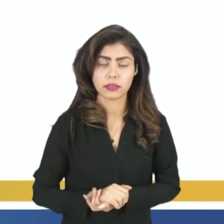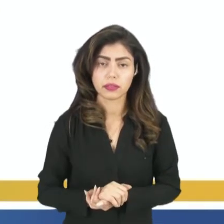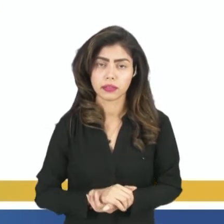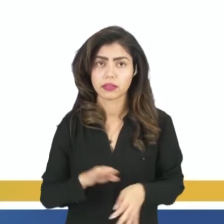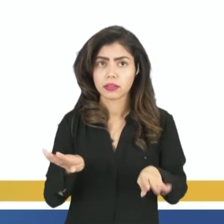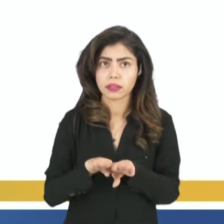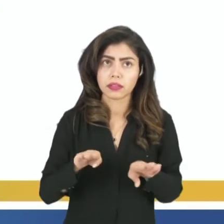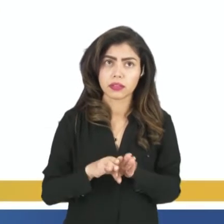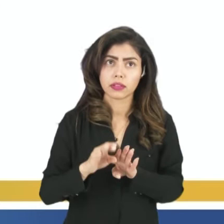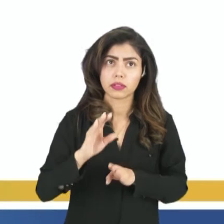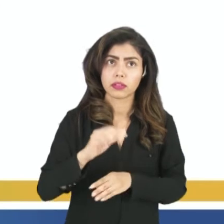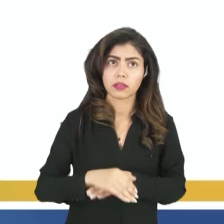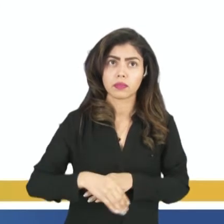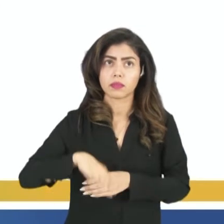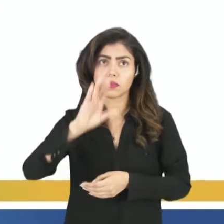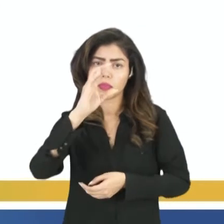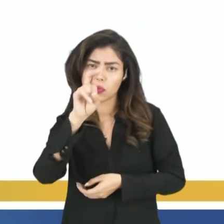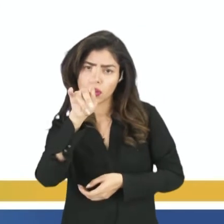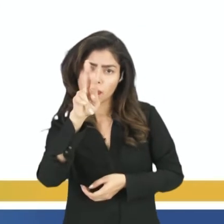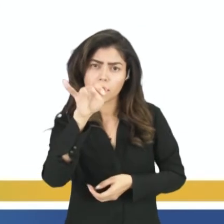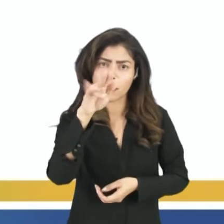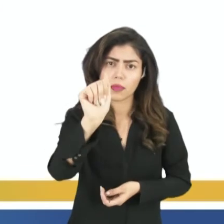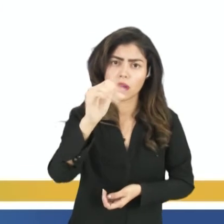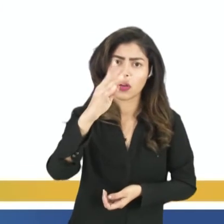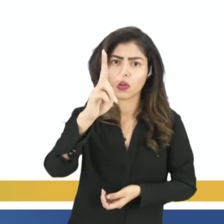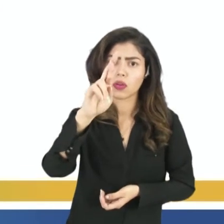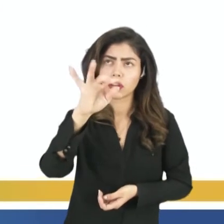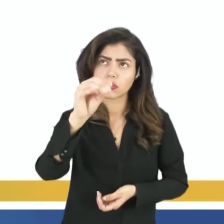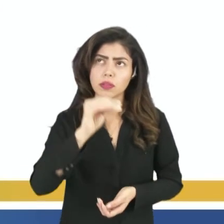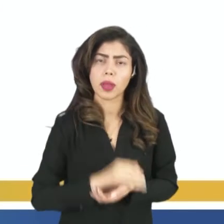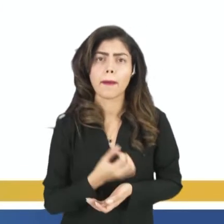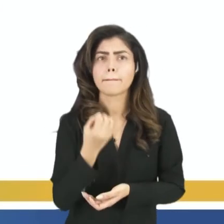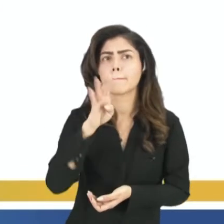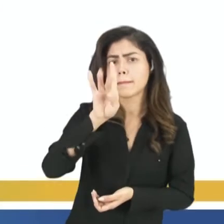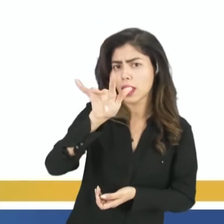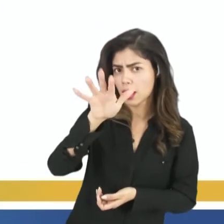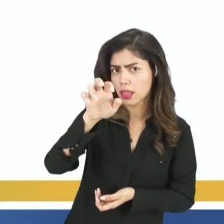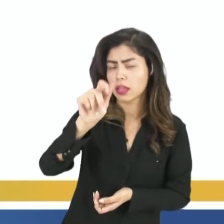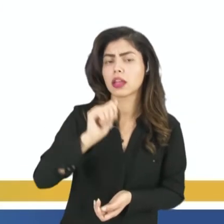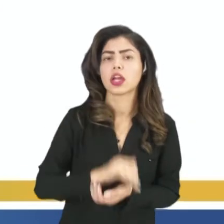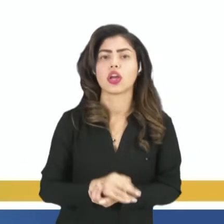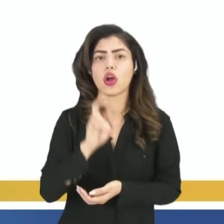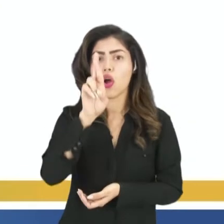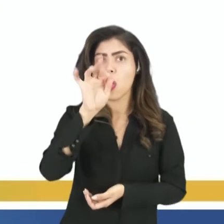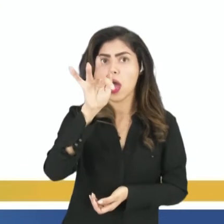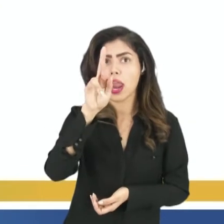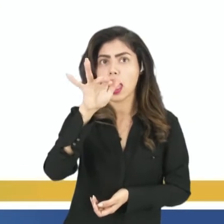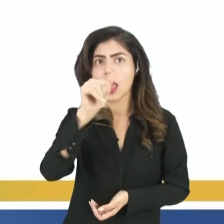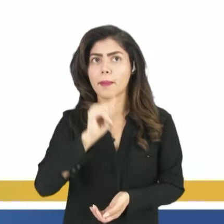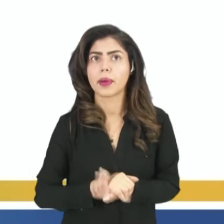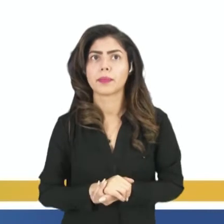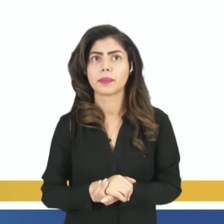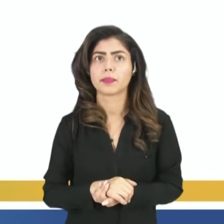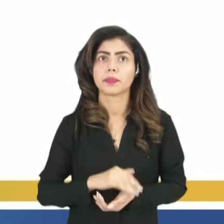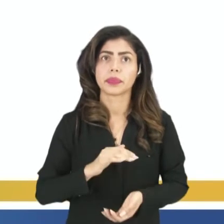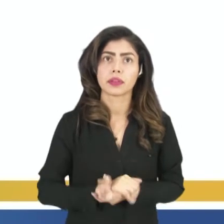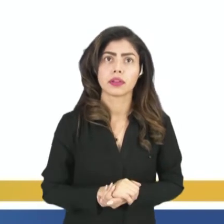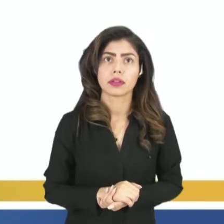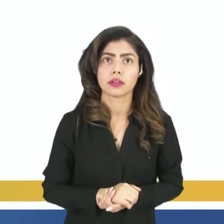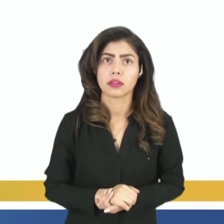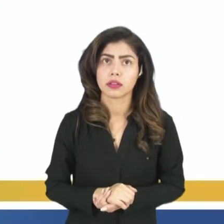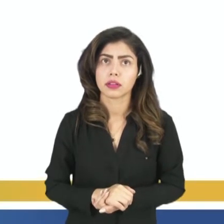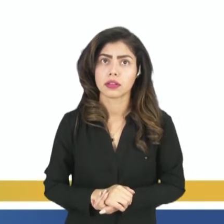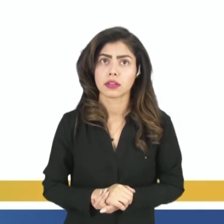norte, Cuiabá, Curitiba? Não, aqui só temos Belém e Roraima, correto? Na segunda coluna, vamos